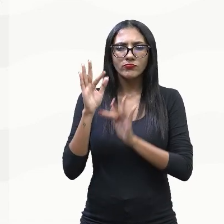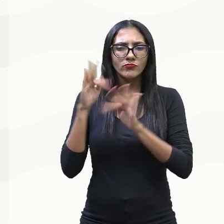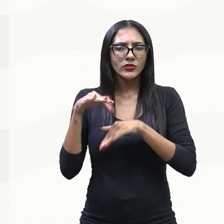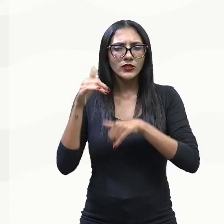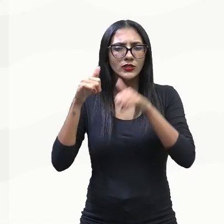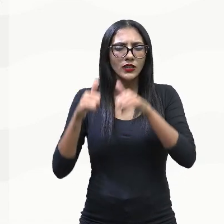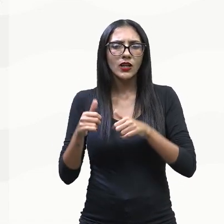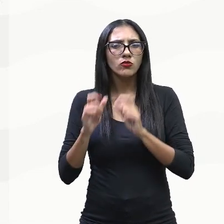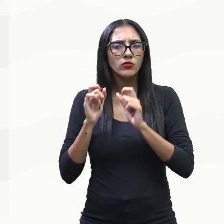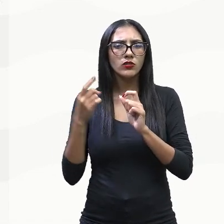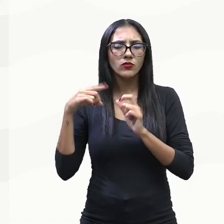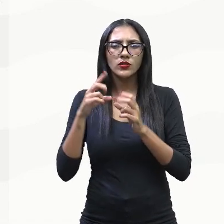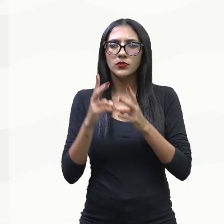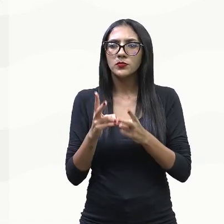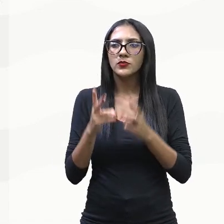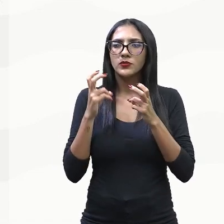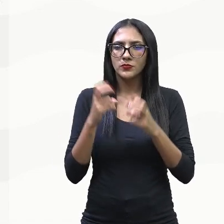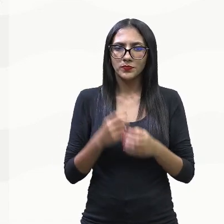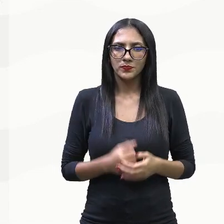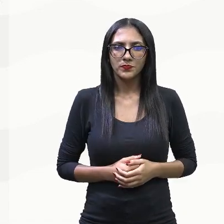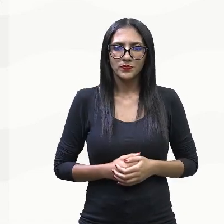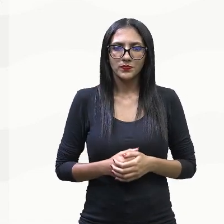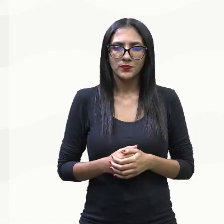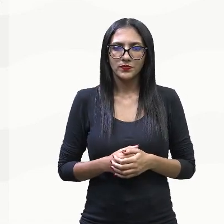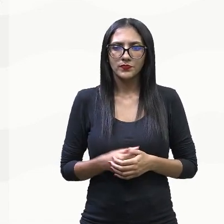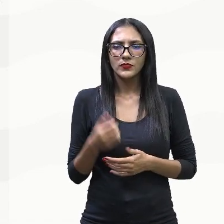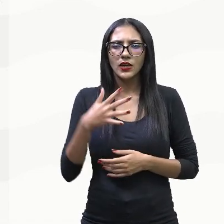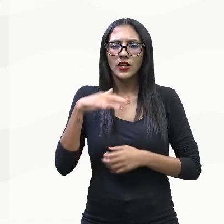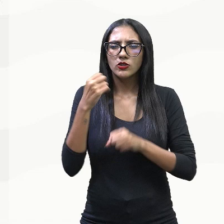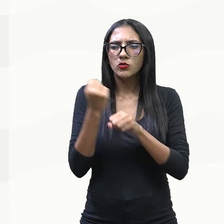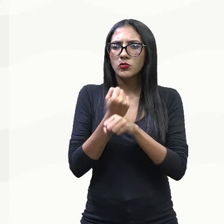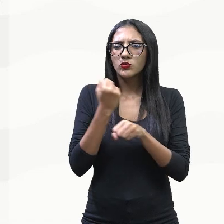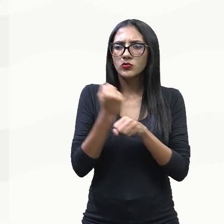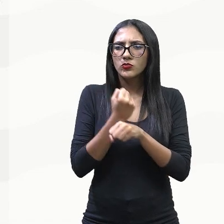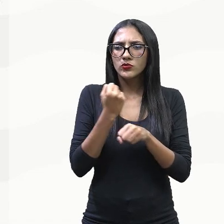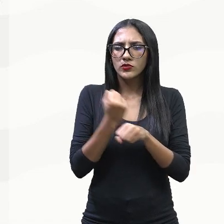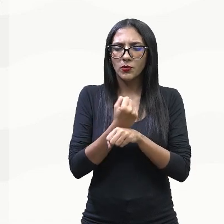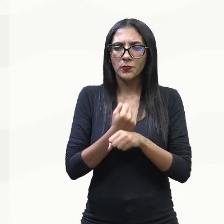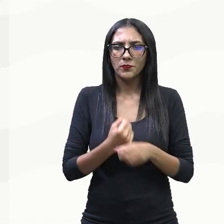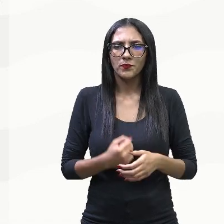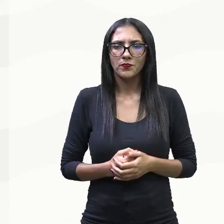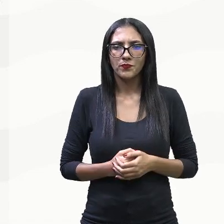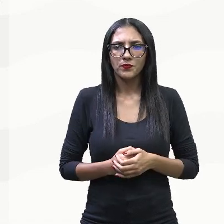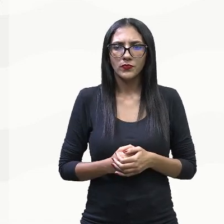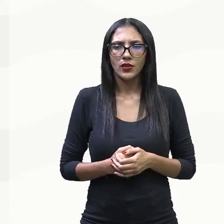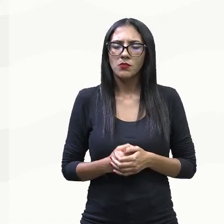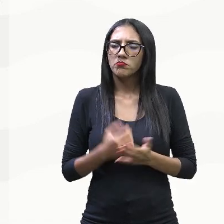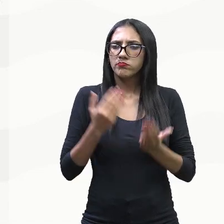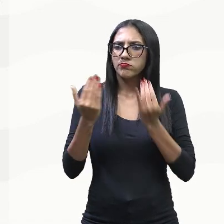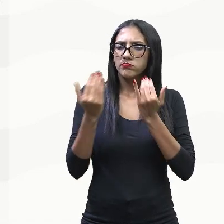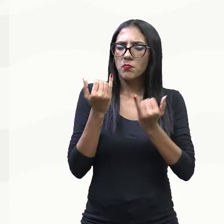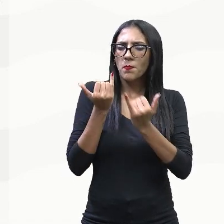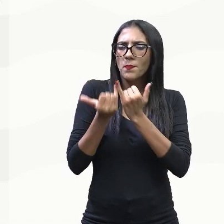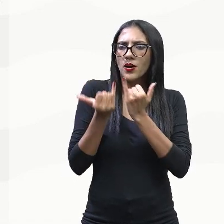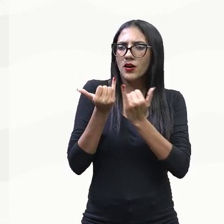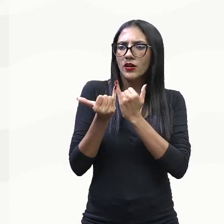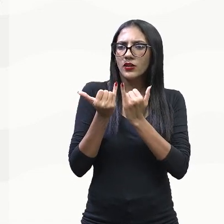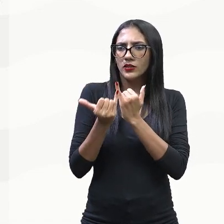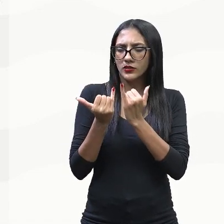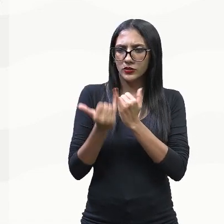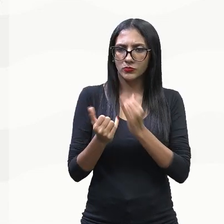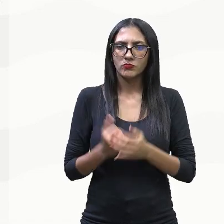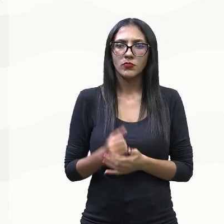vamos observar o setor de construção, que ele possui aí percentuais semelhantes tanto